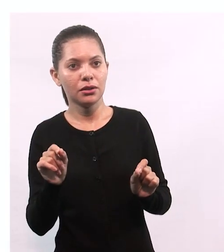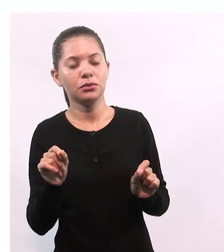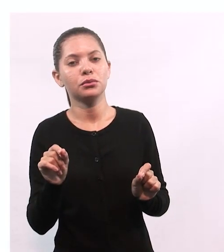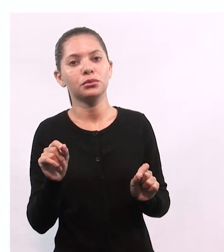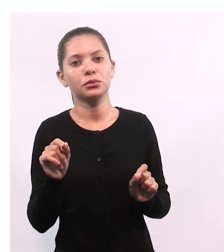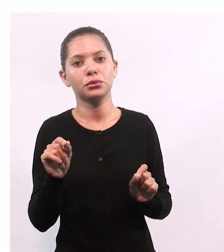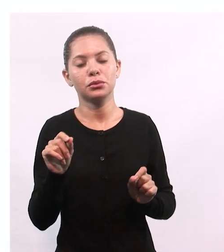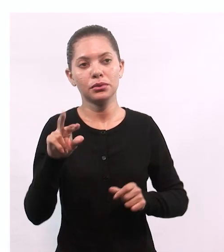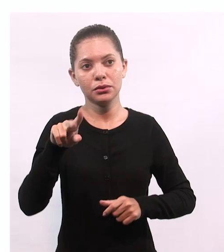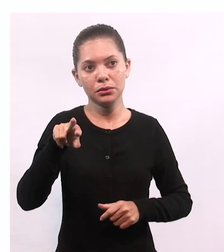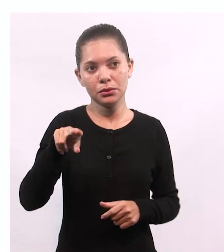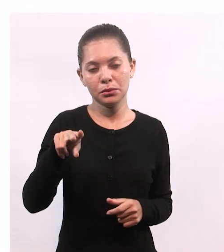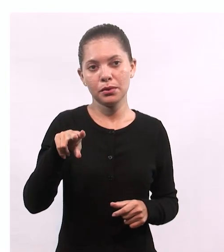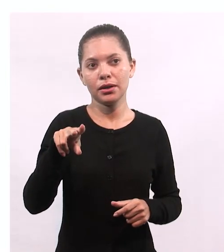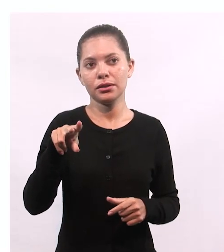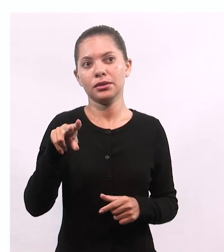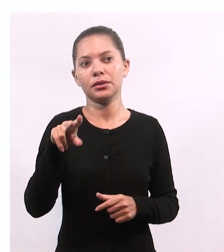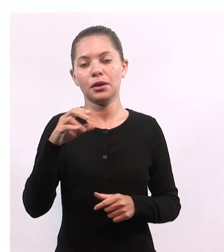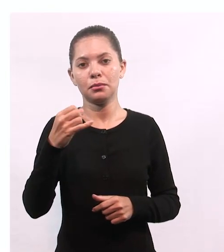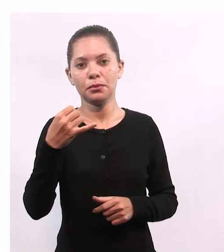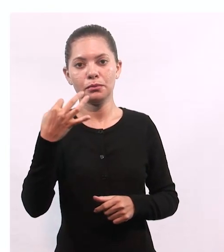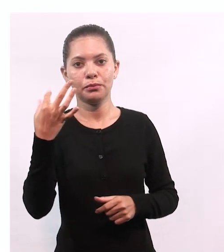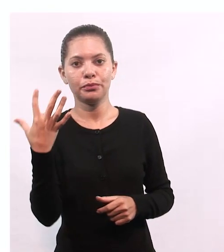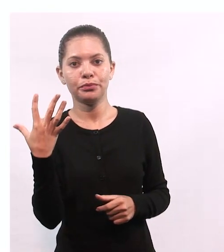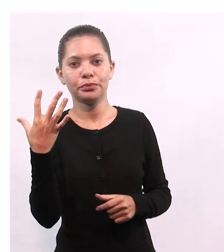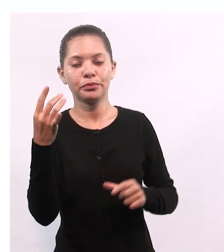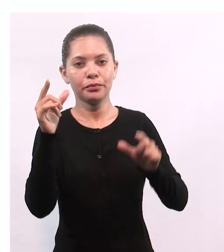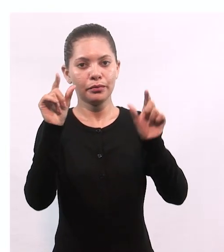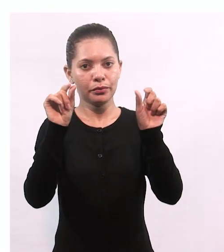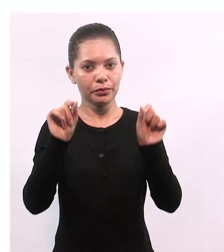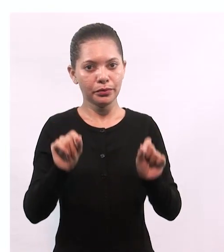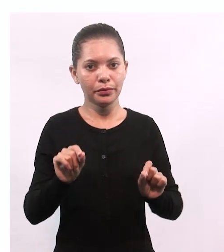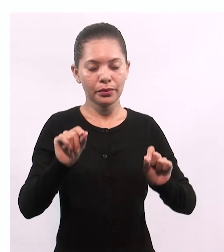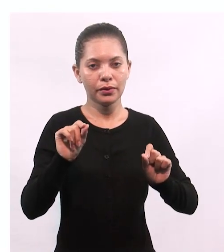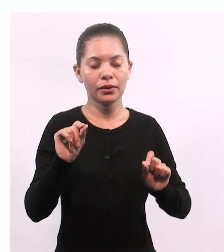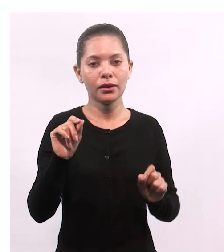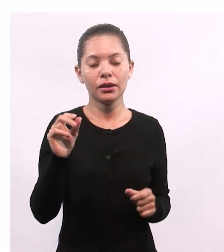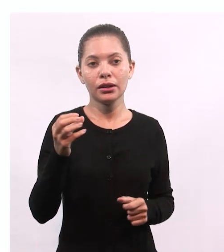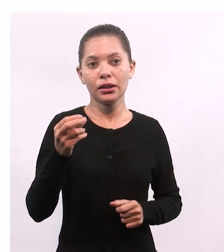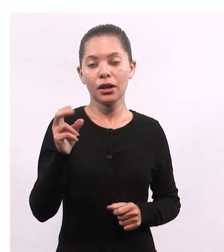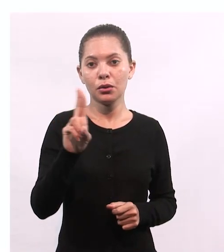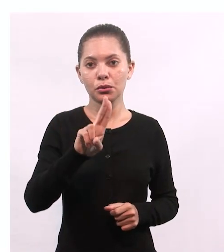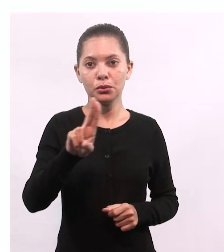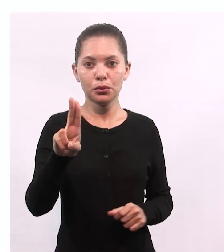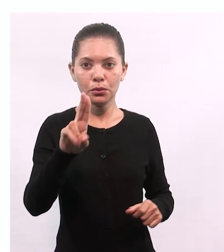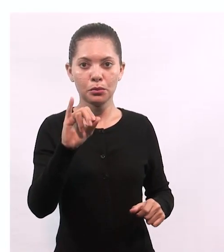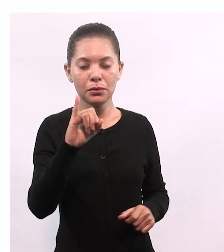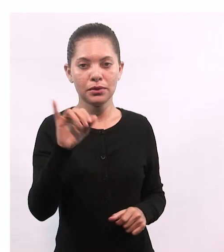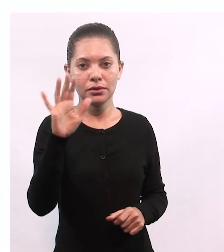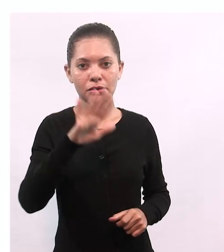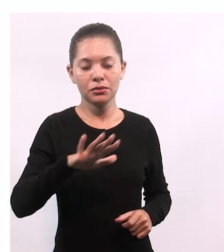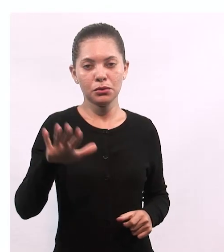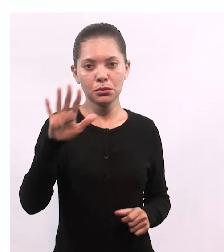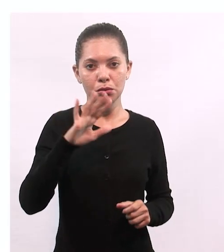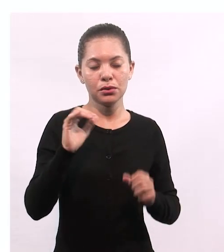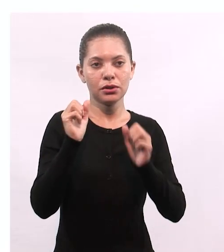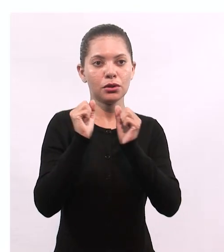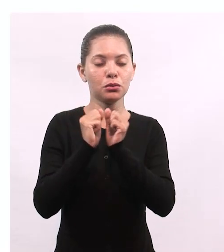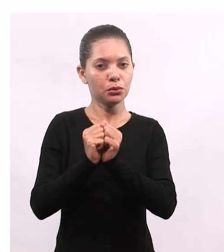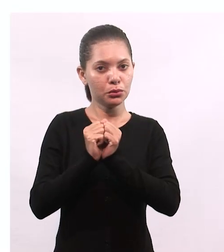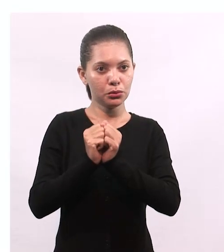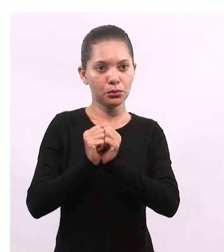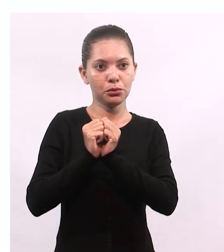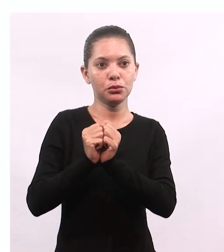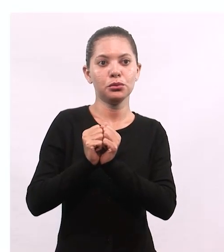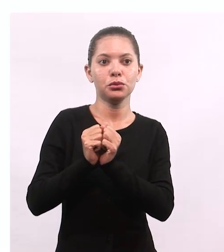ângulos, que coincide, obviamente, com a quantidade de lados. Por isso que o nome dessas figuras estão